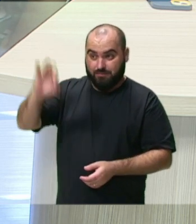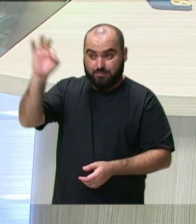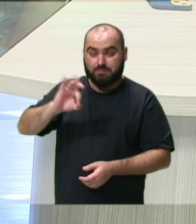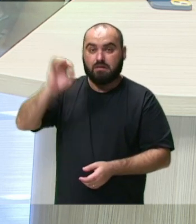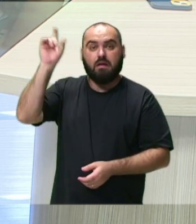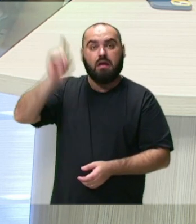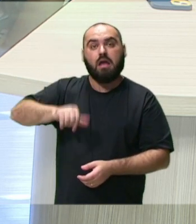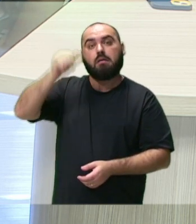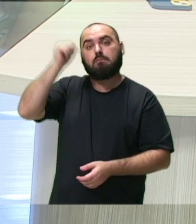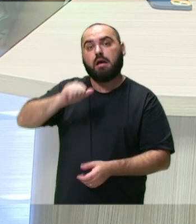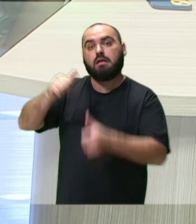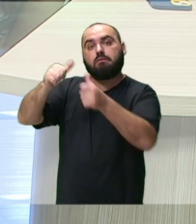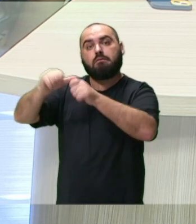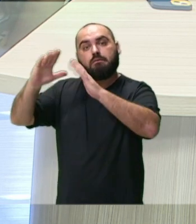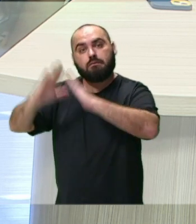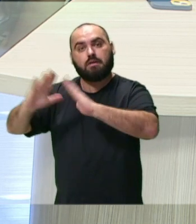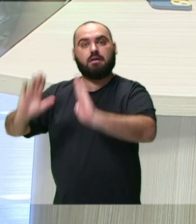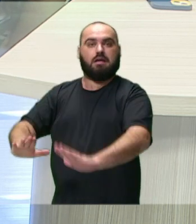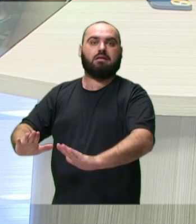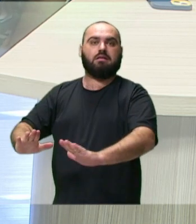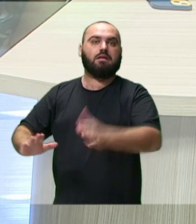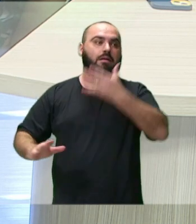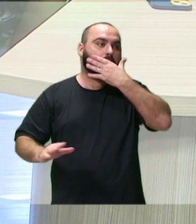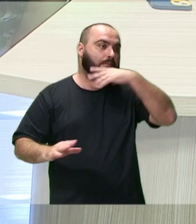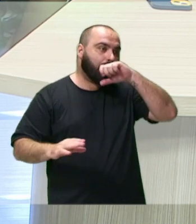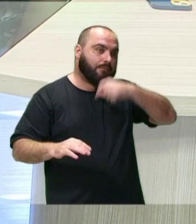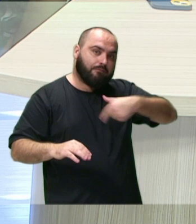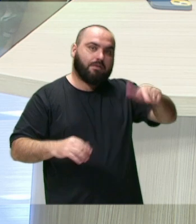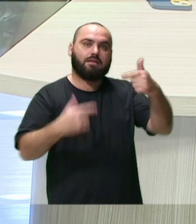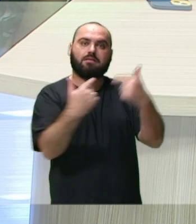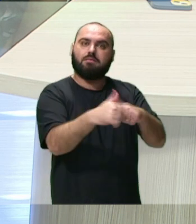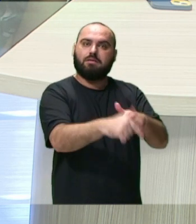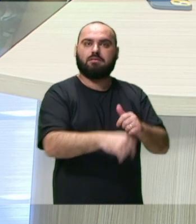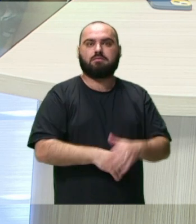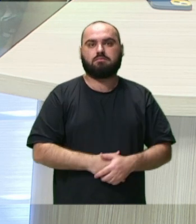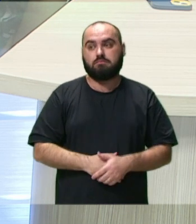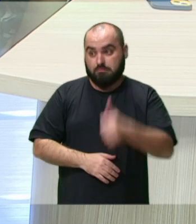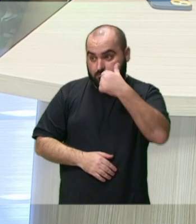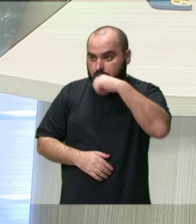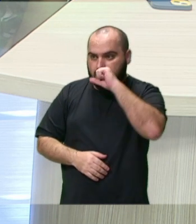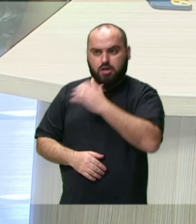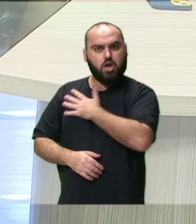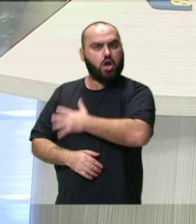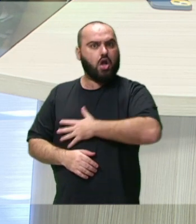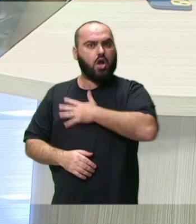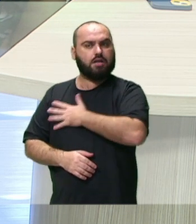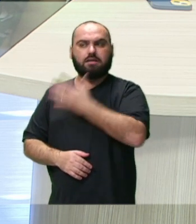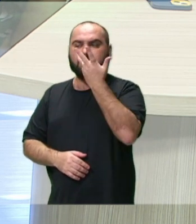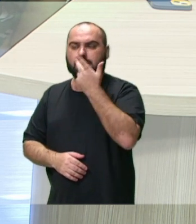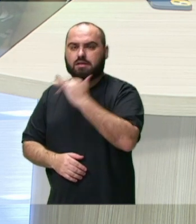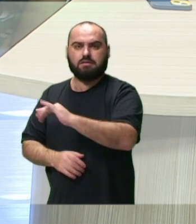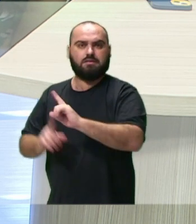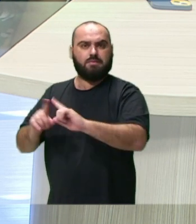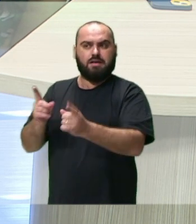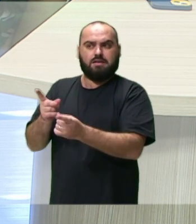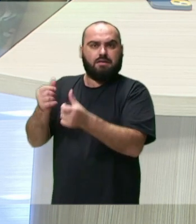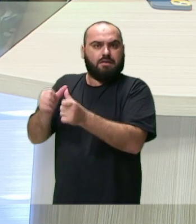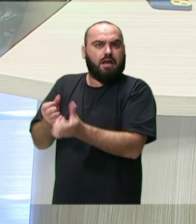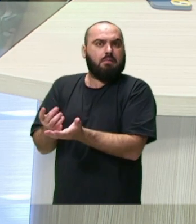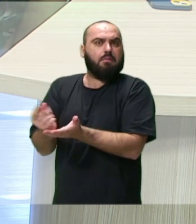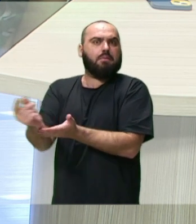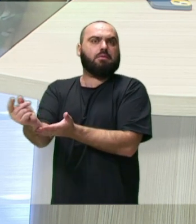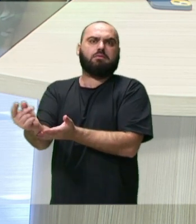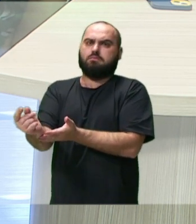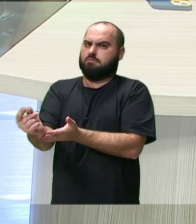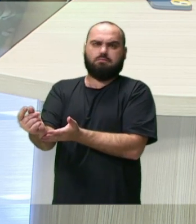que fica com a criança e o pai que vai trabalhar. Para a mãe existe um prazer de ficar com a criança, mas esse prazer não é ele eterno. Ela precisa